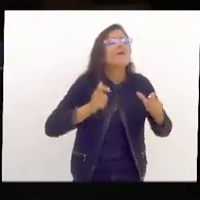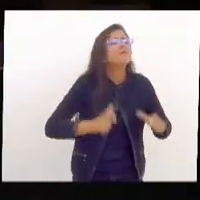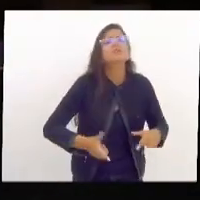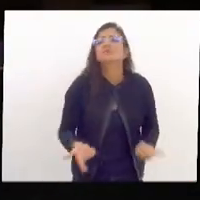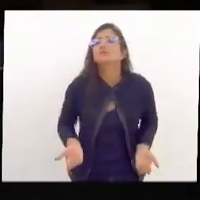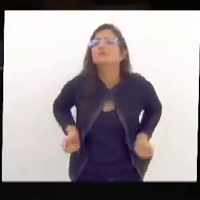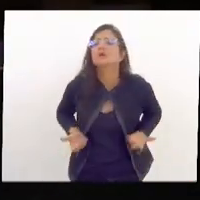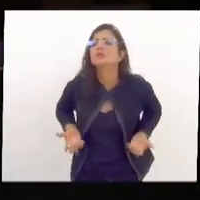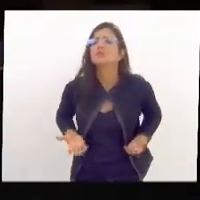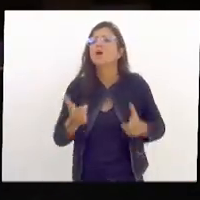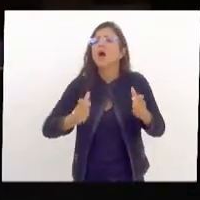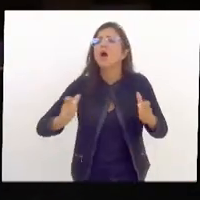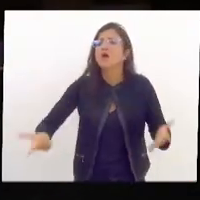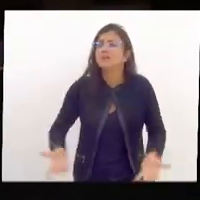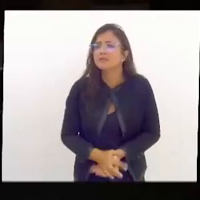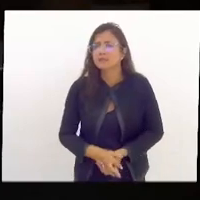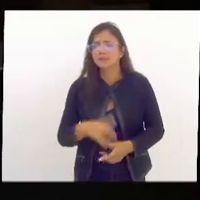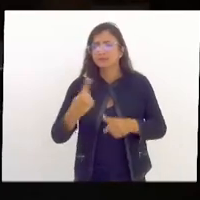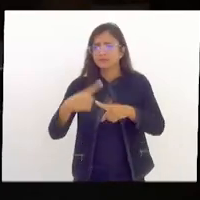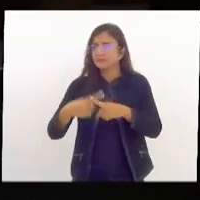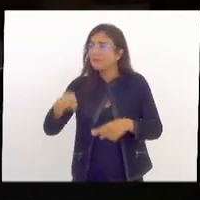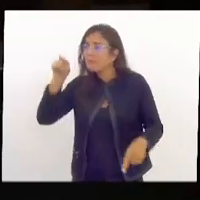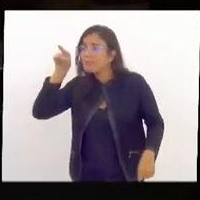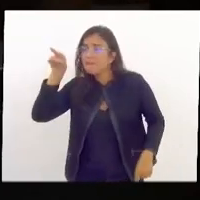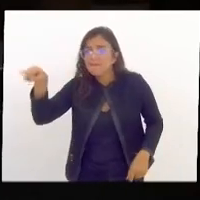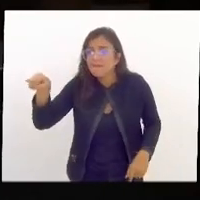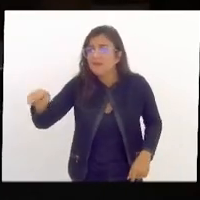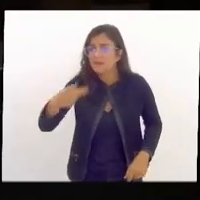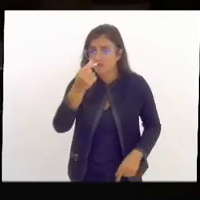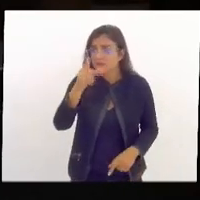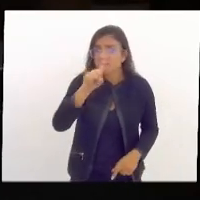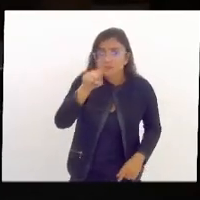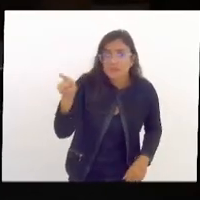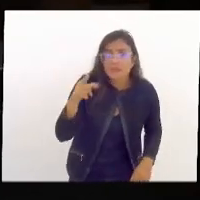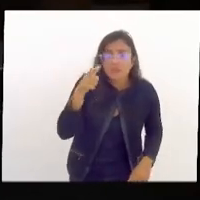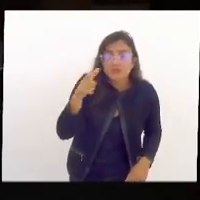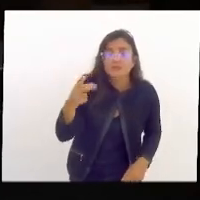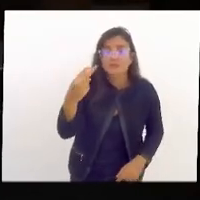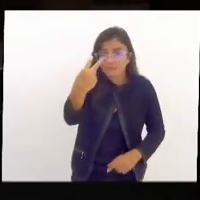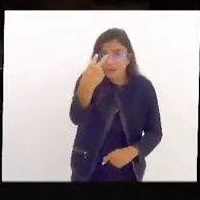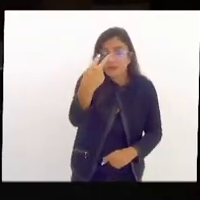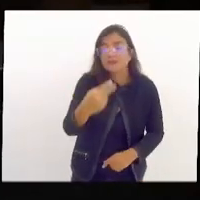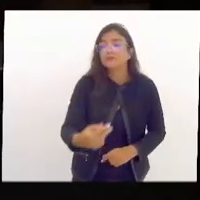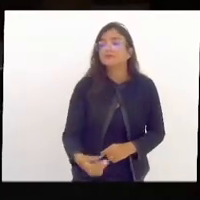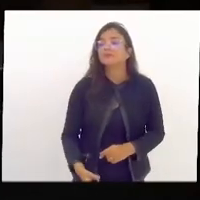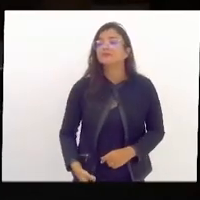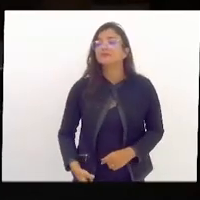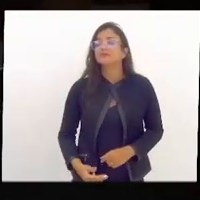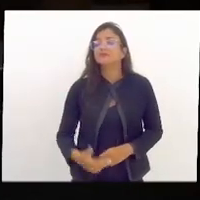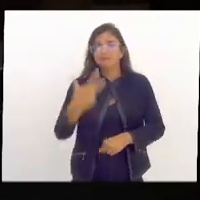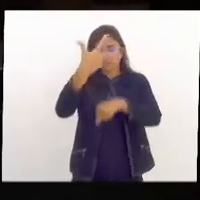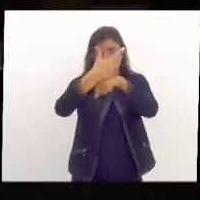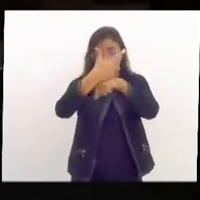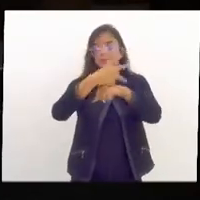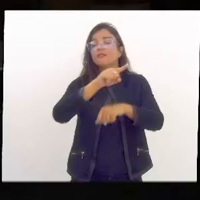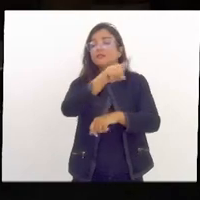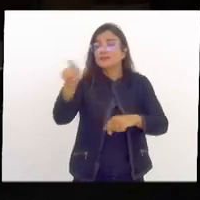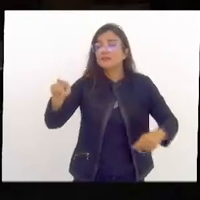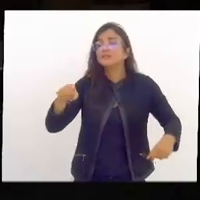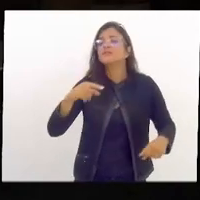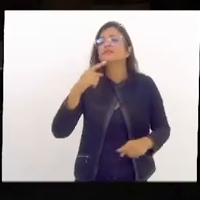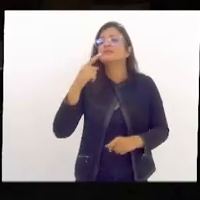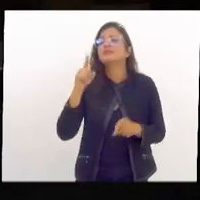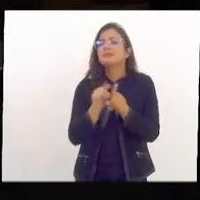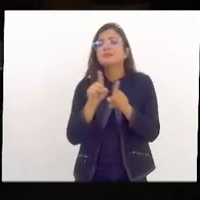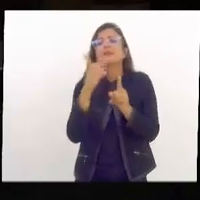dinheiro. Porque esse recurso, que fique bem claro para quem está nos assistindo na TV Alerj, para os deputados também. Esse recurso é